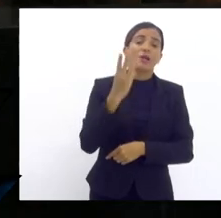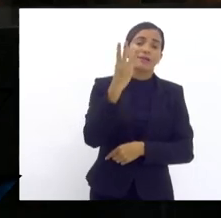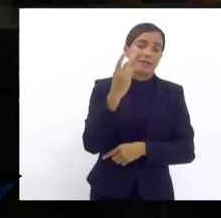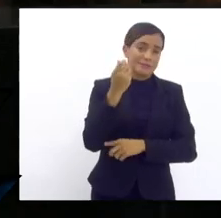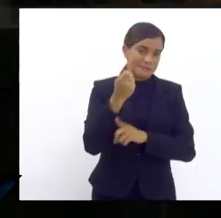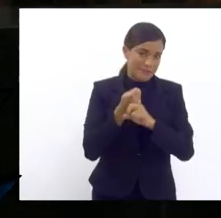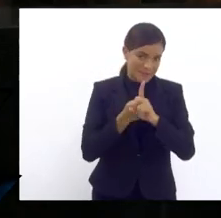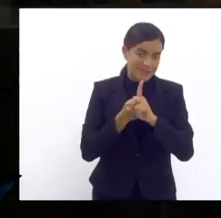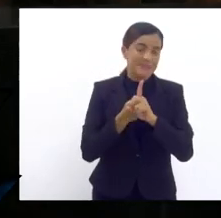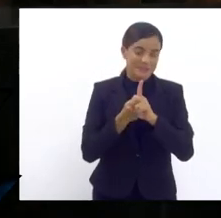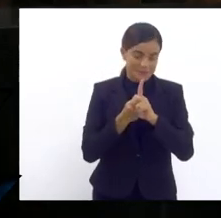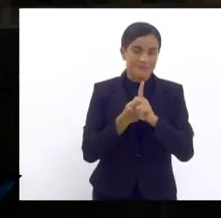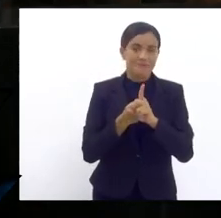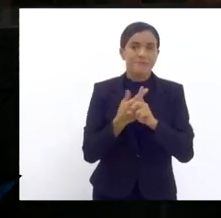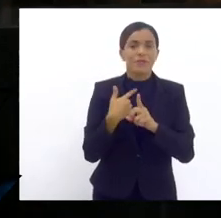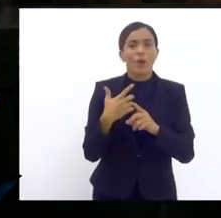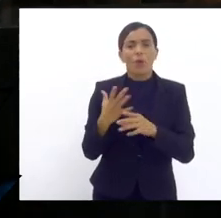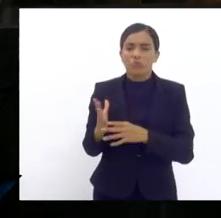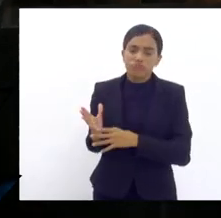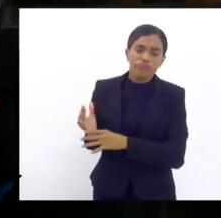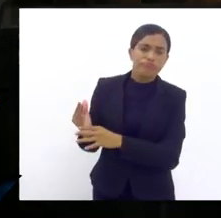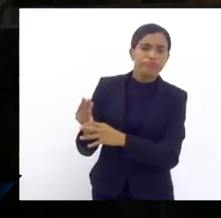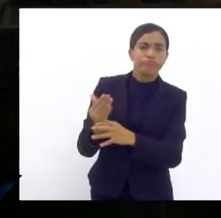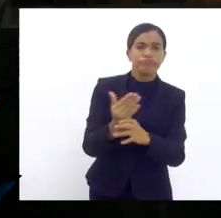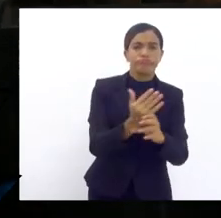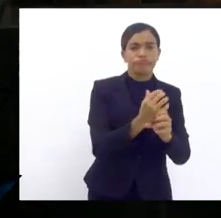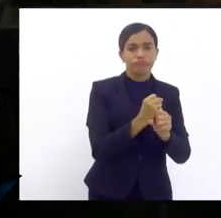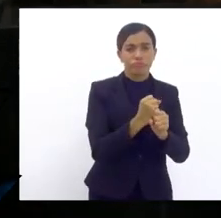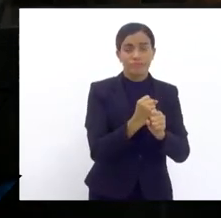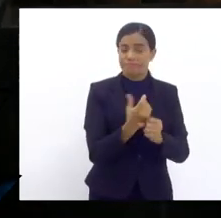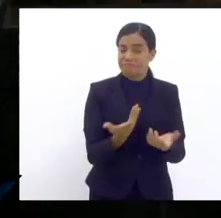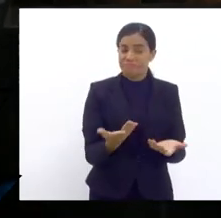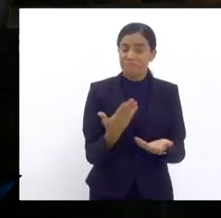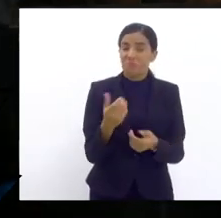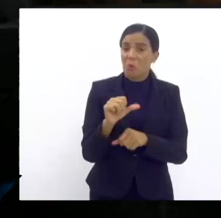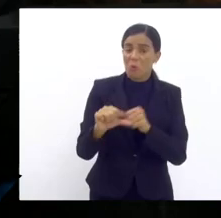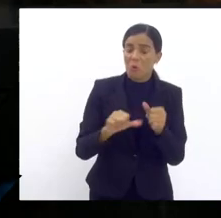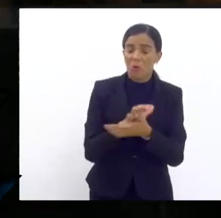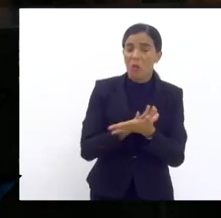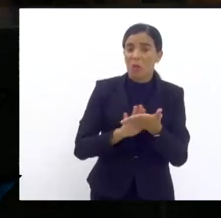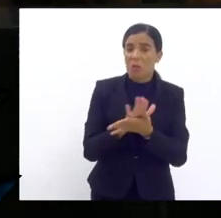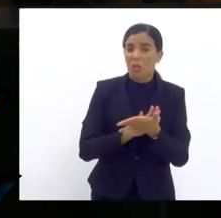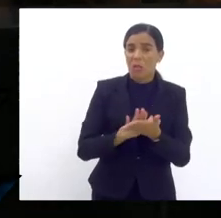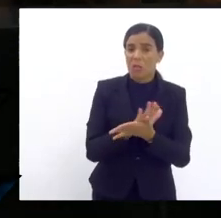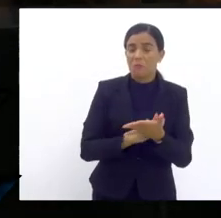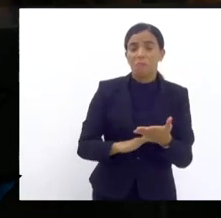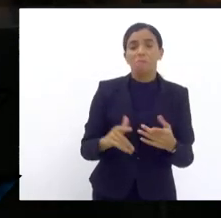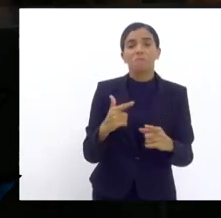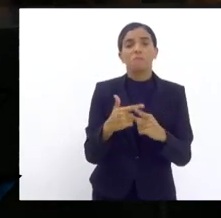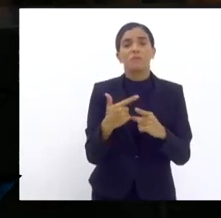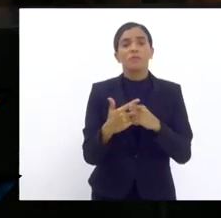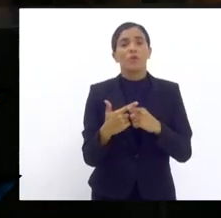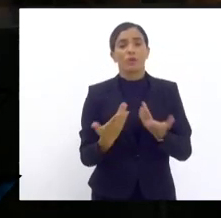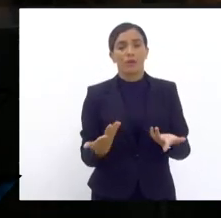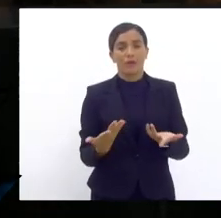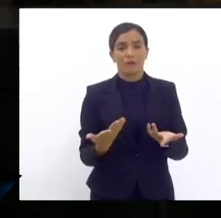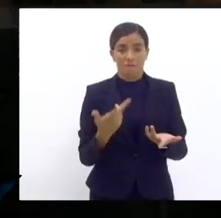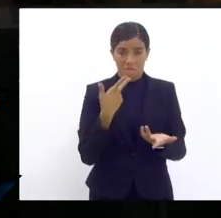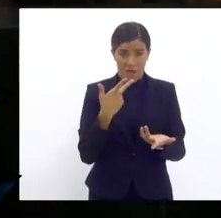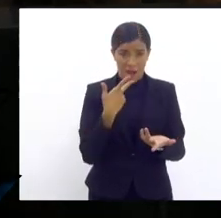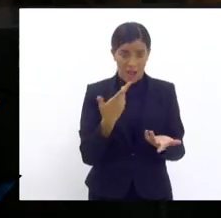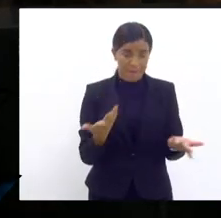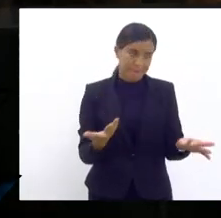a equação para essas questões ainda não ocorreram porque simplesmente dizer